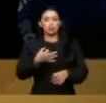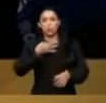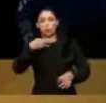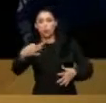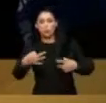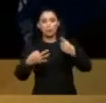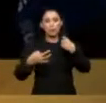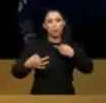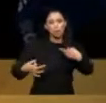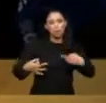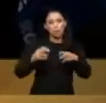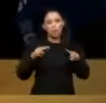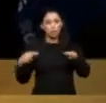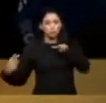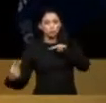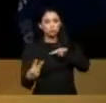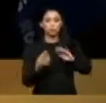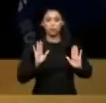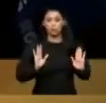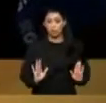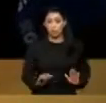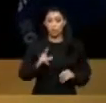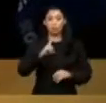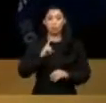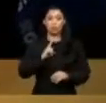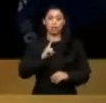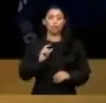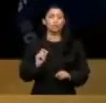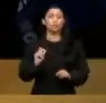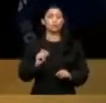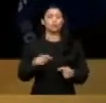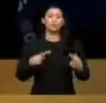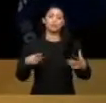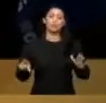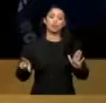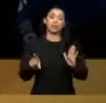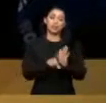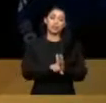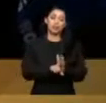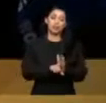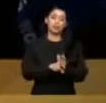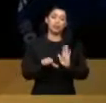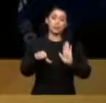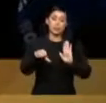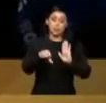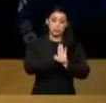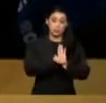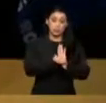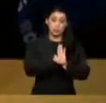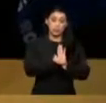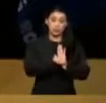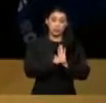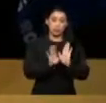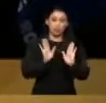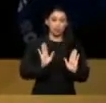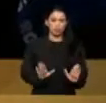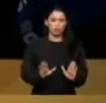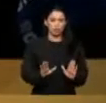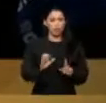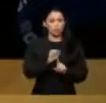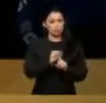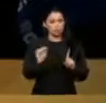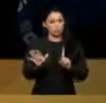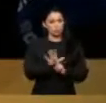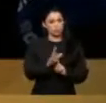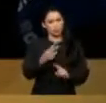interpretação analógica ou extensiva. Demanda a atuação do legislador penal. A sociedade pode não apreciar essa